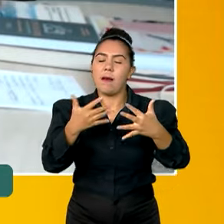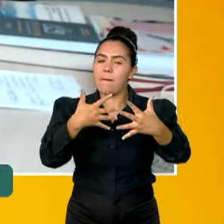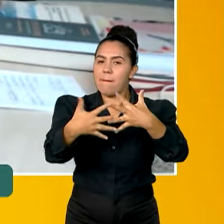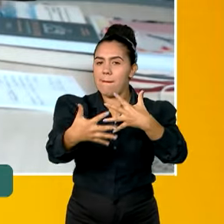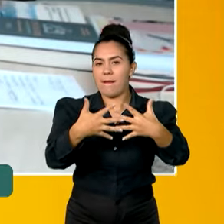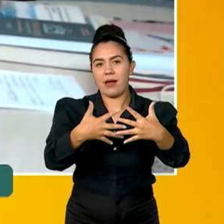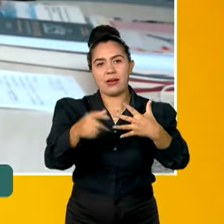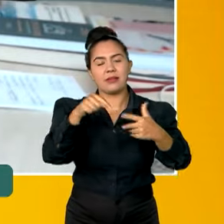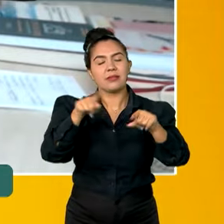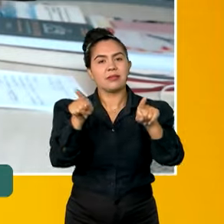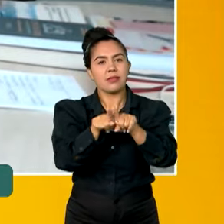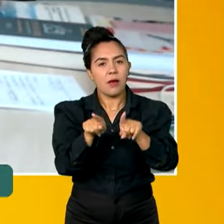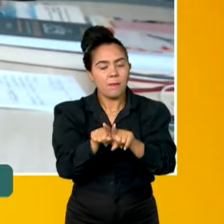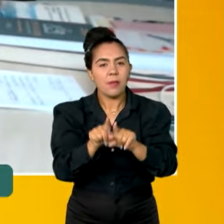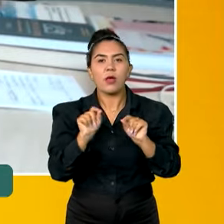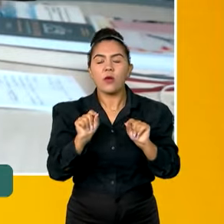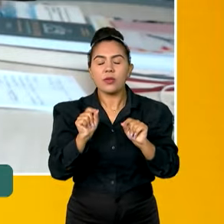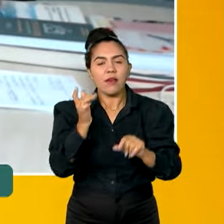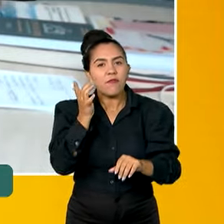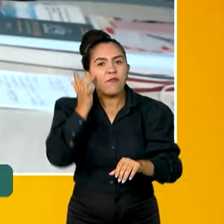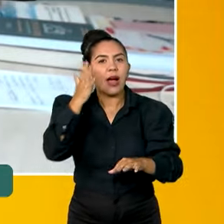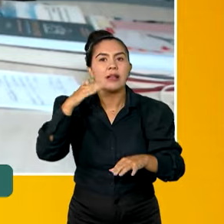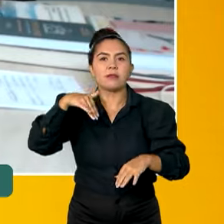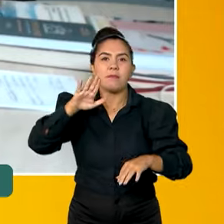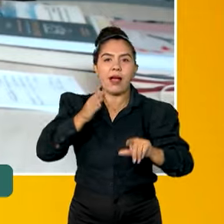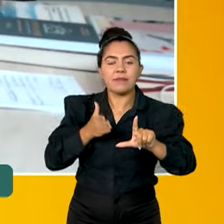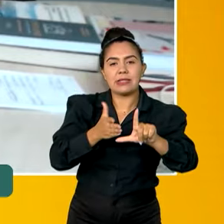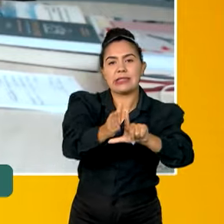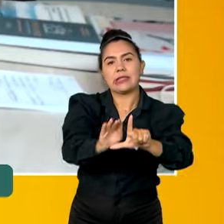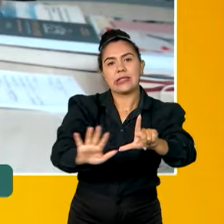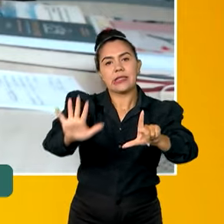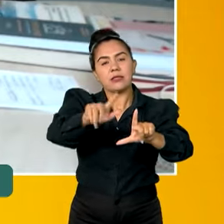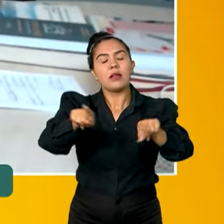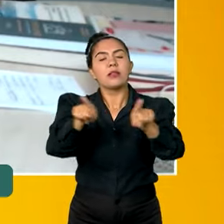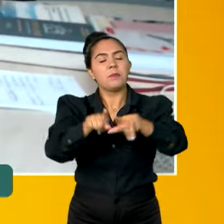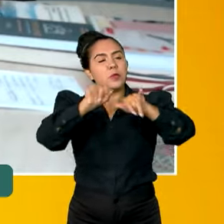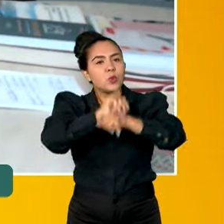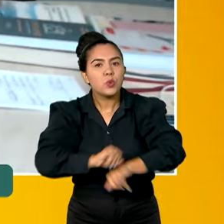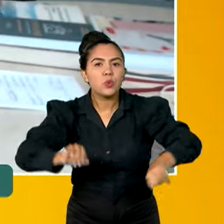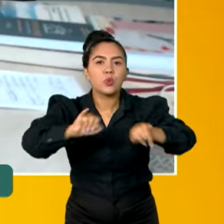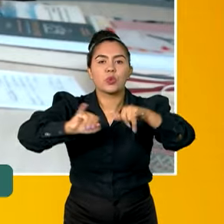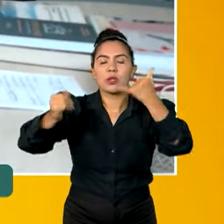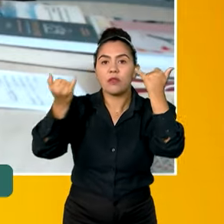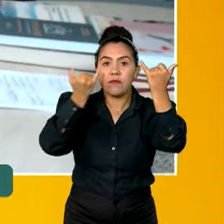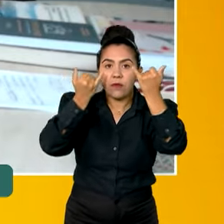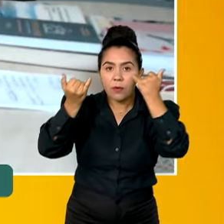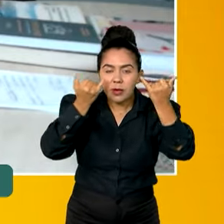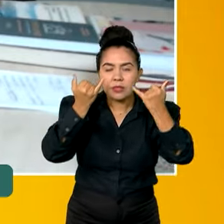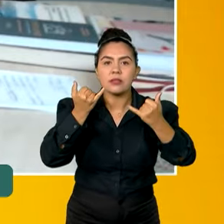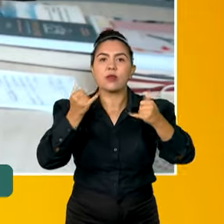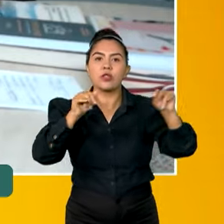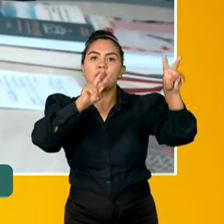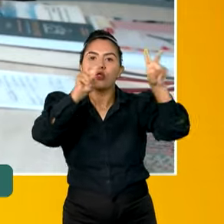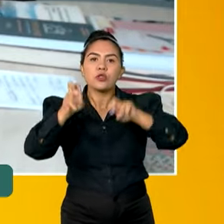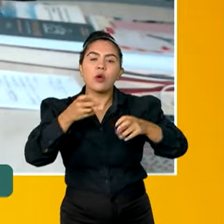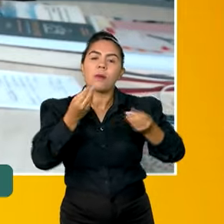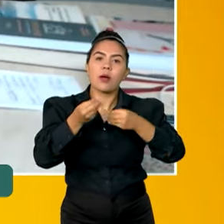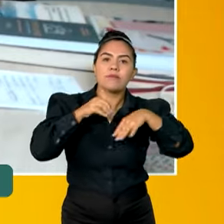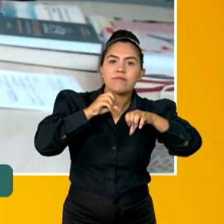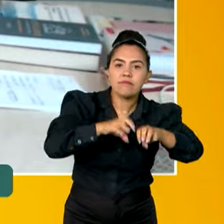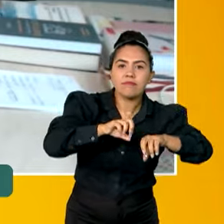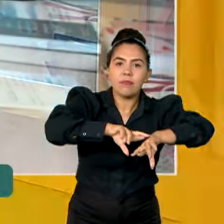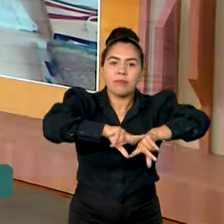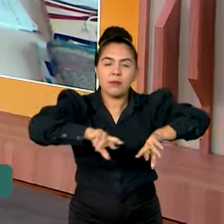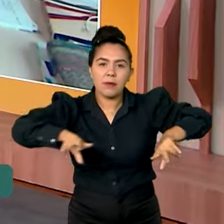transparência, facilitando a navegabilidade e também divulgando informações de conteúdo educativo no Portal da